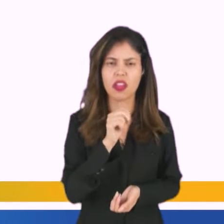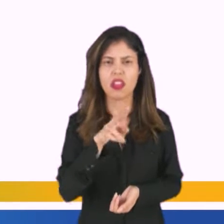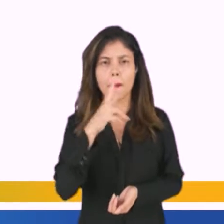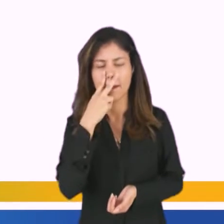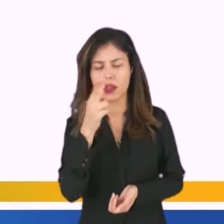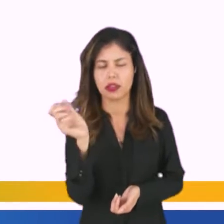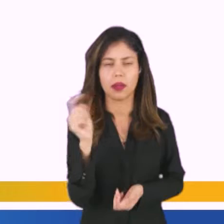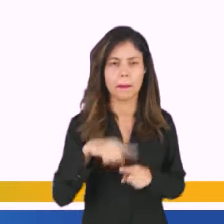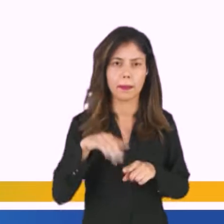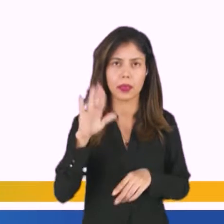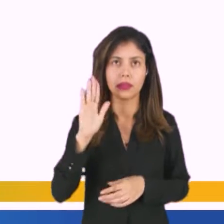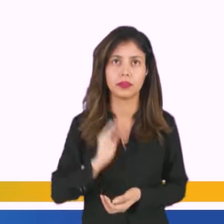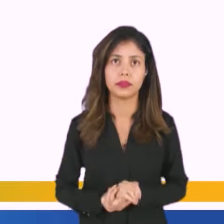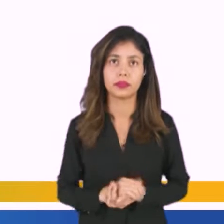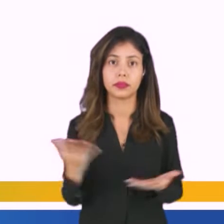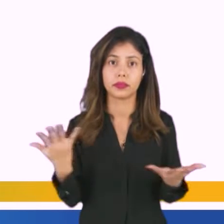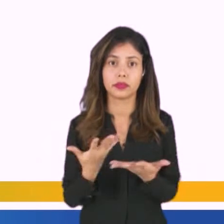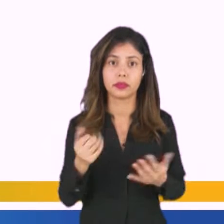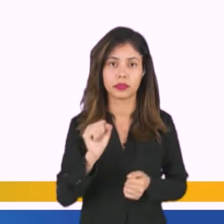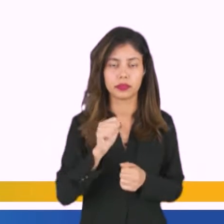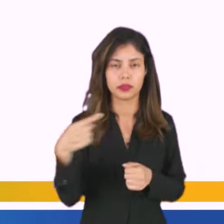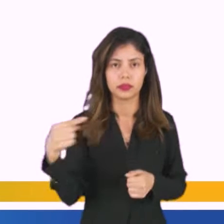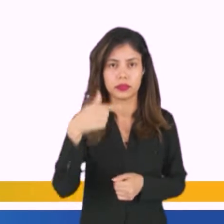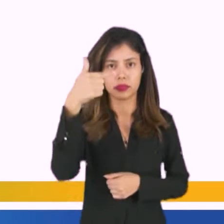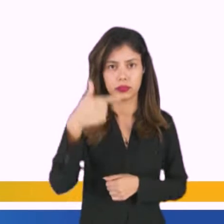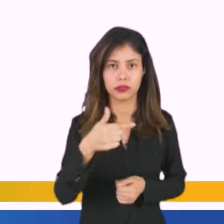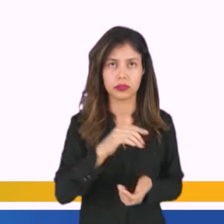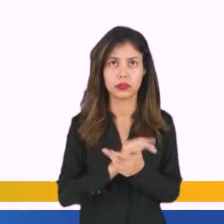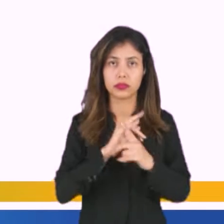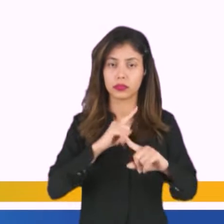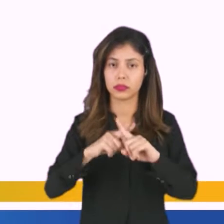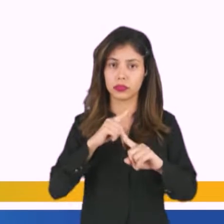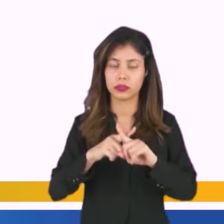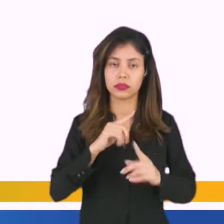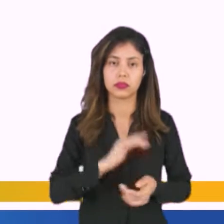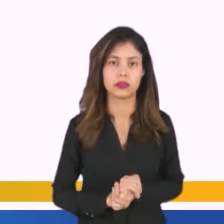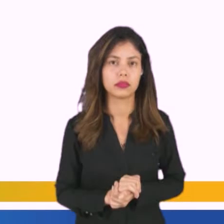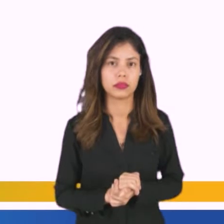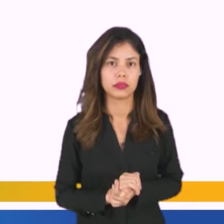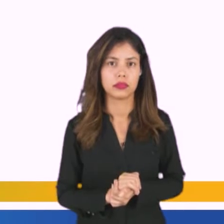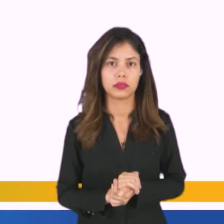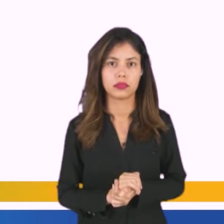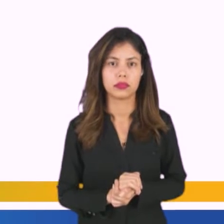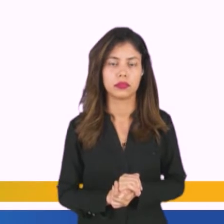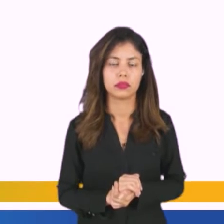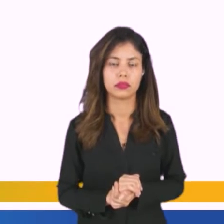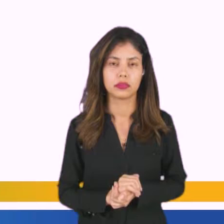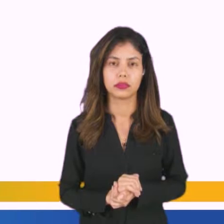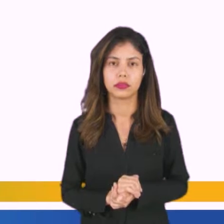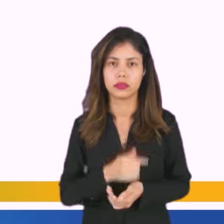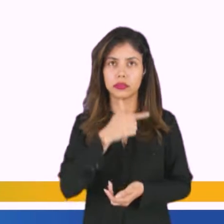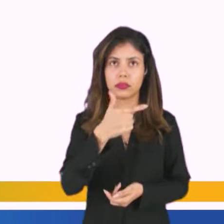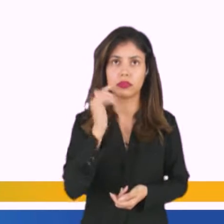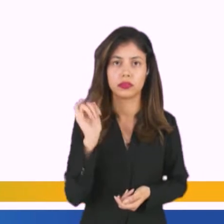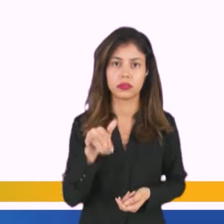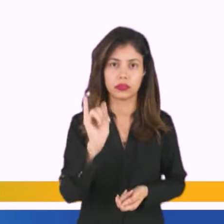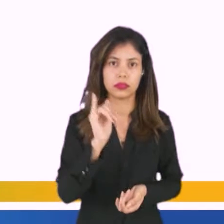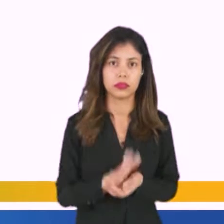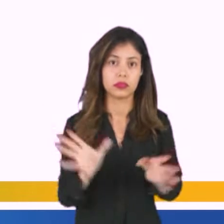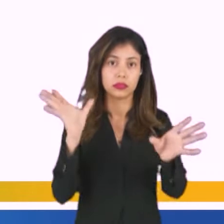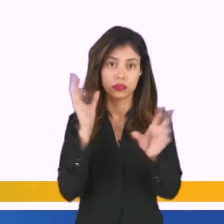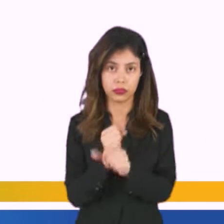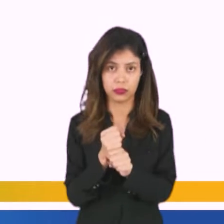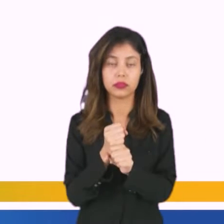aparecer mais. Agora eu vou pegar o menos 2, multiplicar pelo elemento 2y